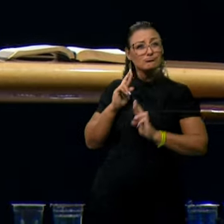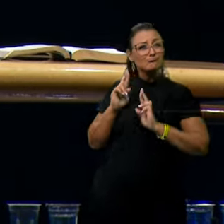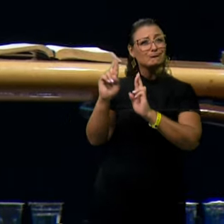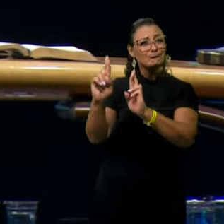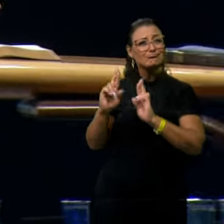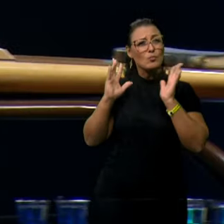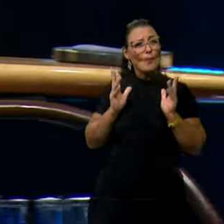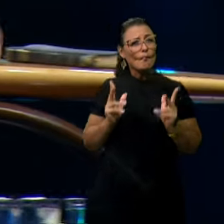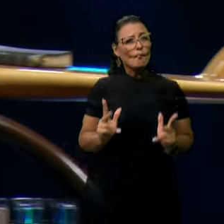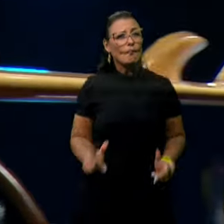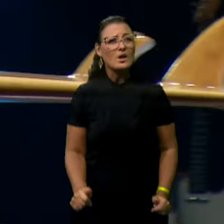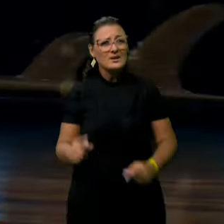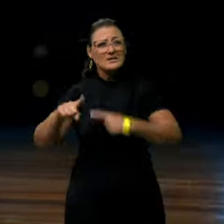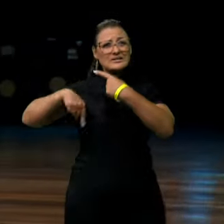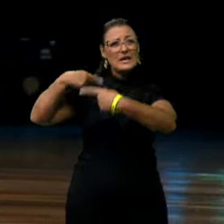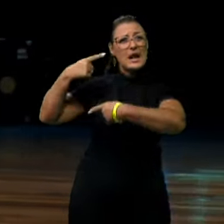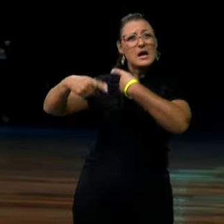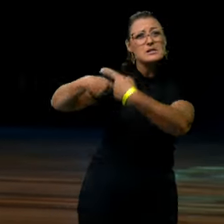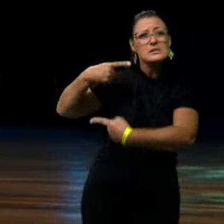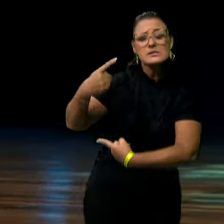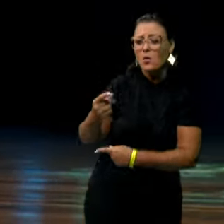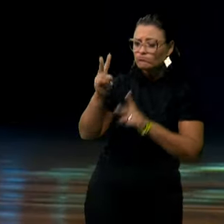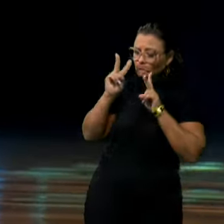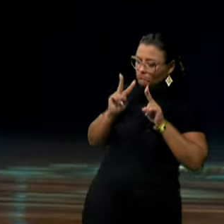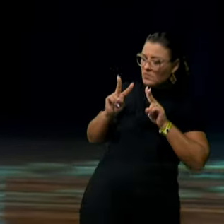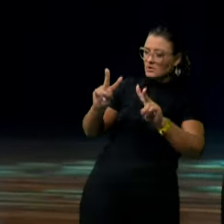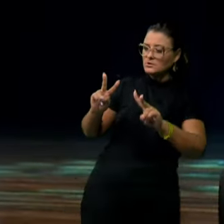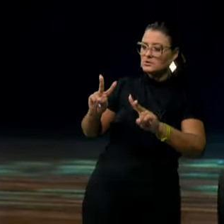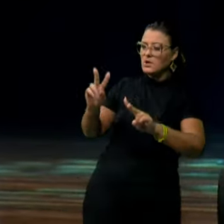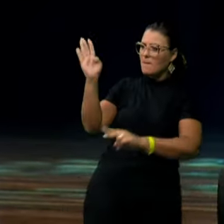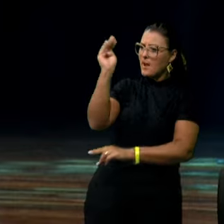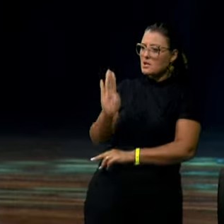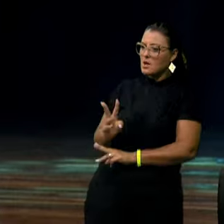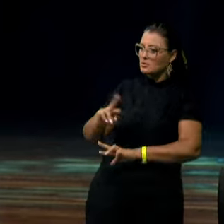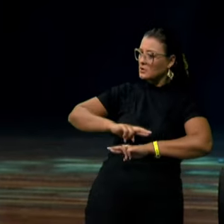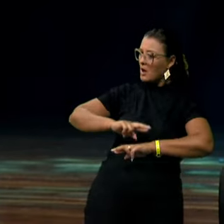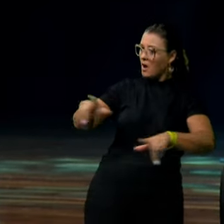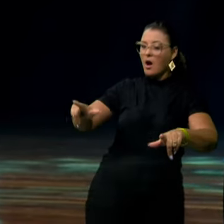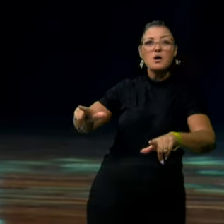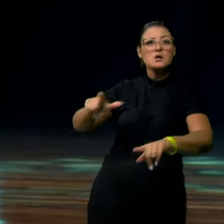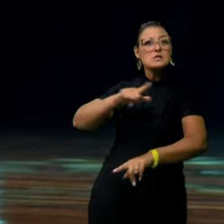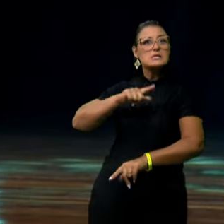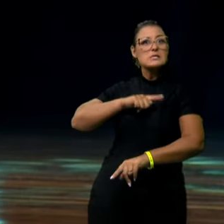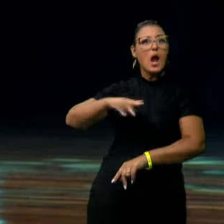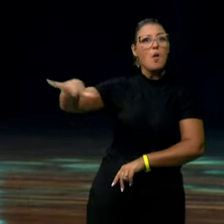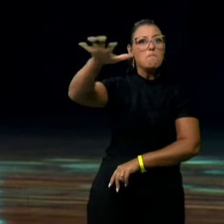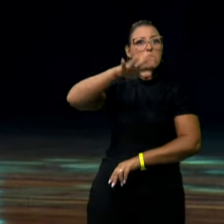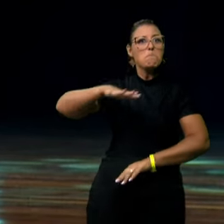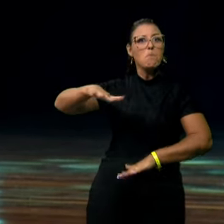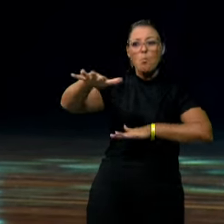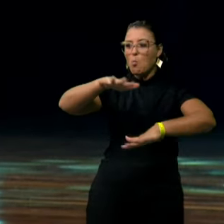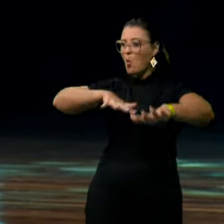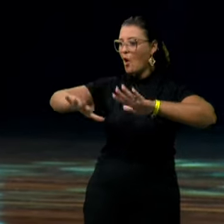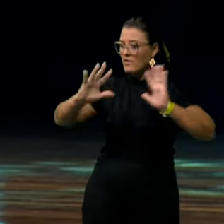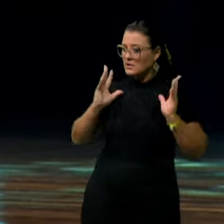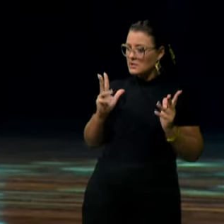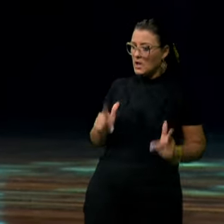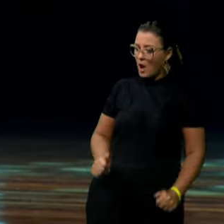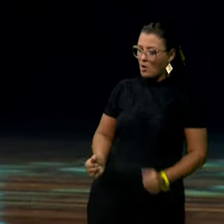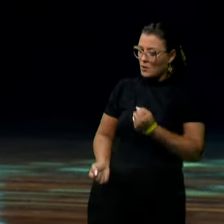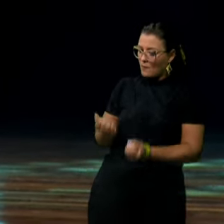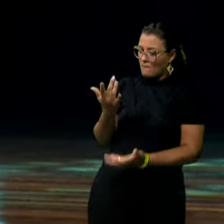ao dizer aos homens do mundo possam olhar no Brasil ele é um mover de santidade no Brasil é um fogo Genuíno